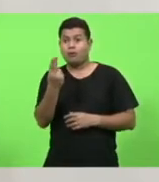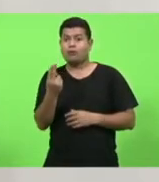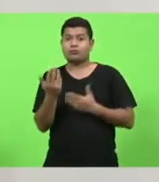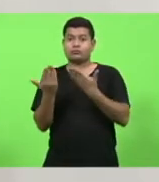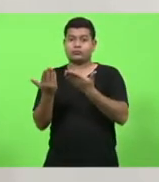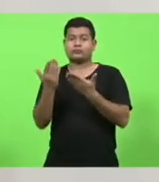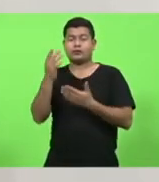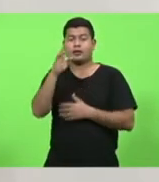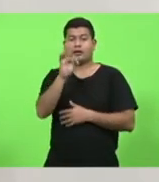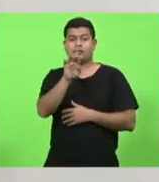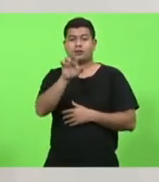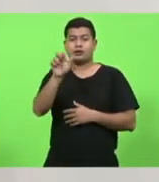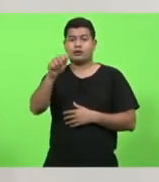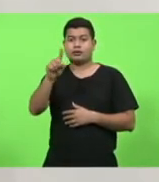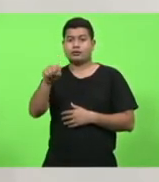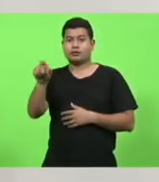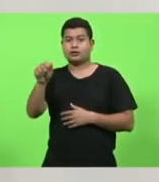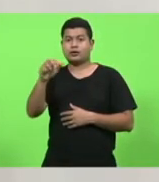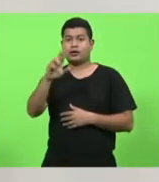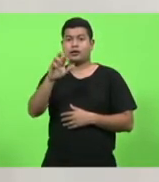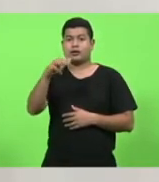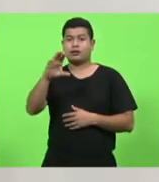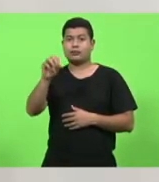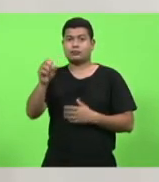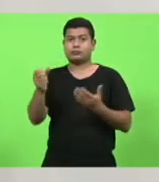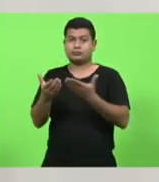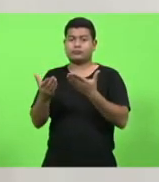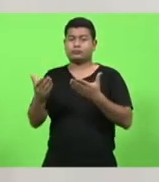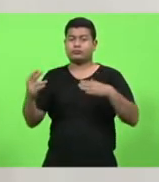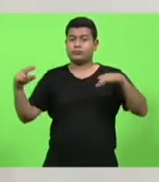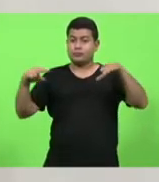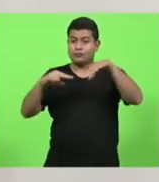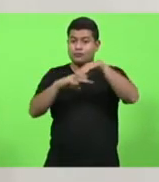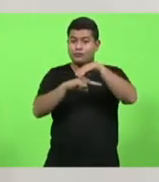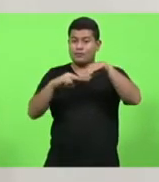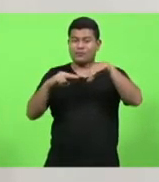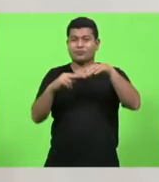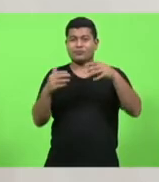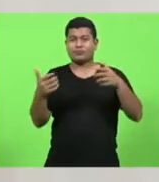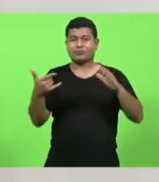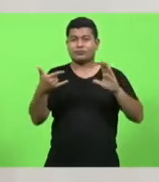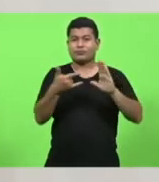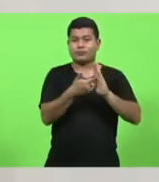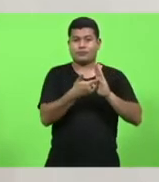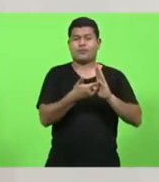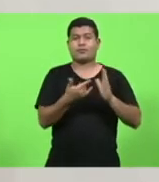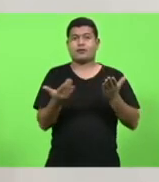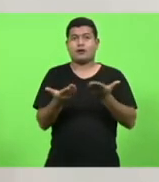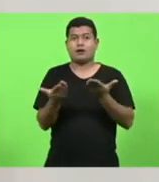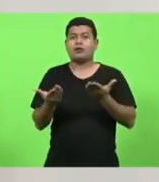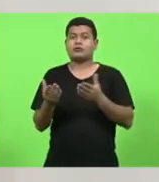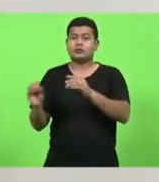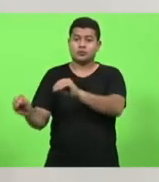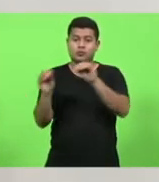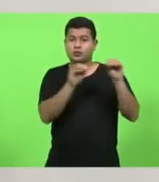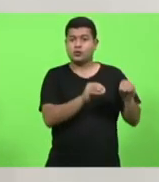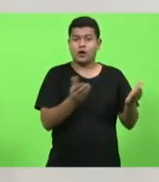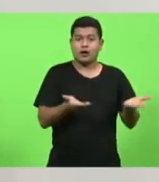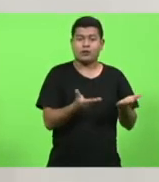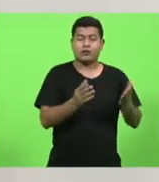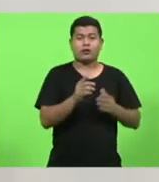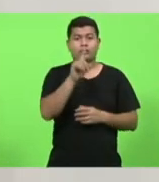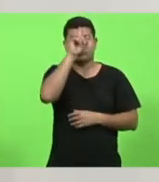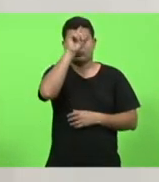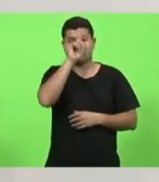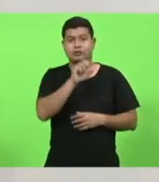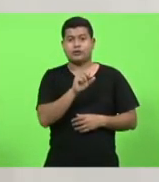o equipamento de ressonância magnética, ele foi retirado de lá, veio para o hospital aqui de São José, claro, que bom que está ajudando as pessoas. E agora o governo